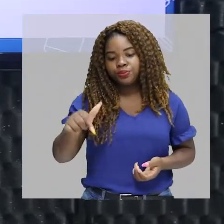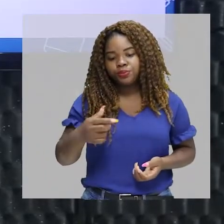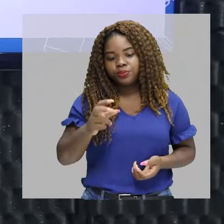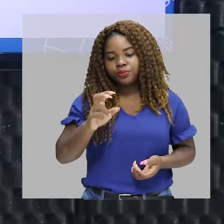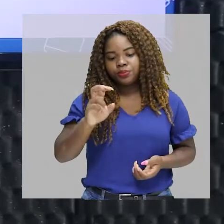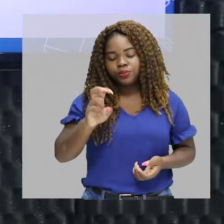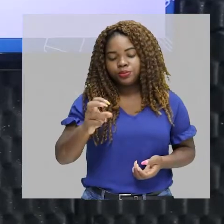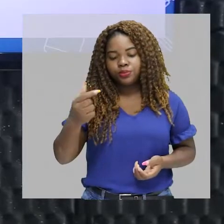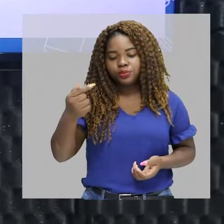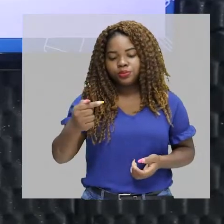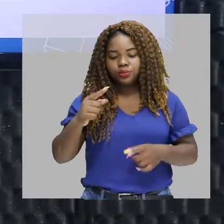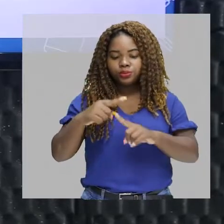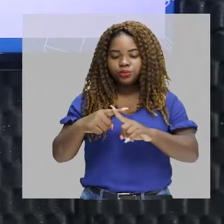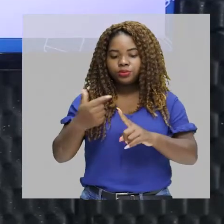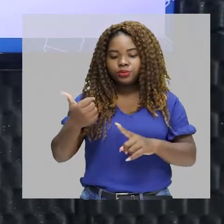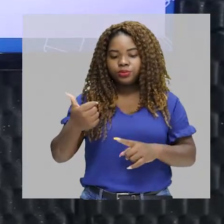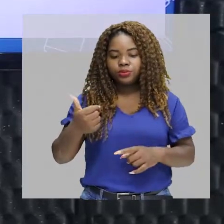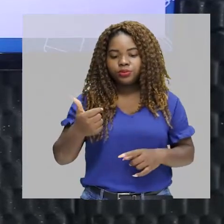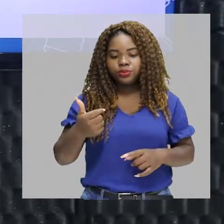6,57 vezes